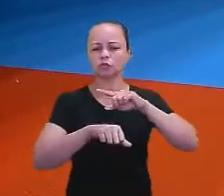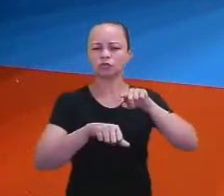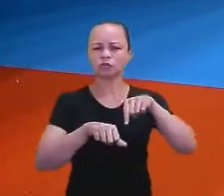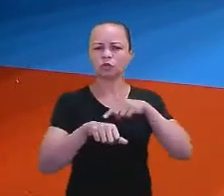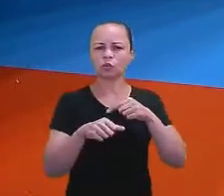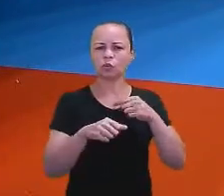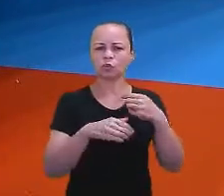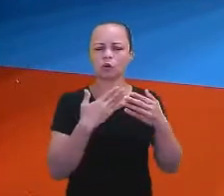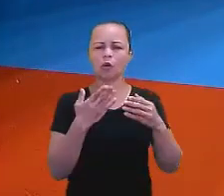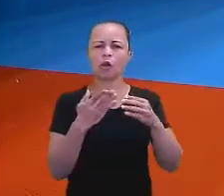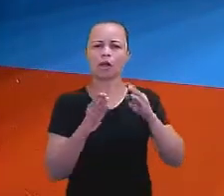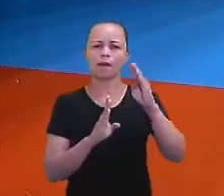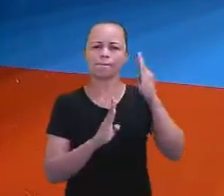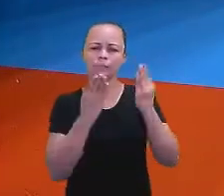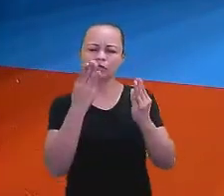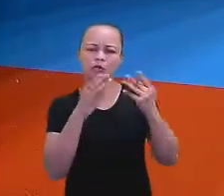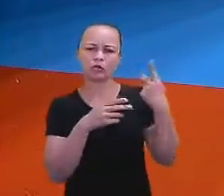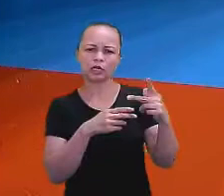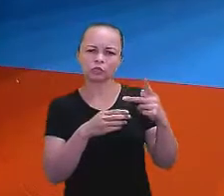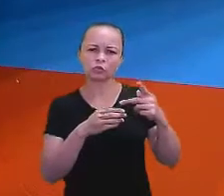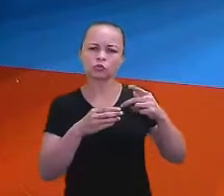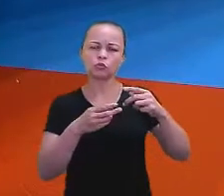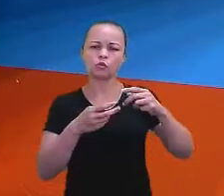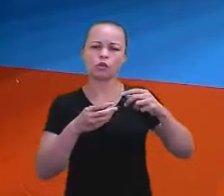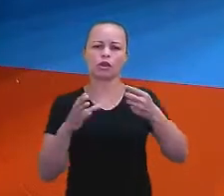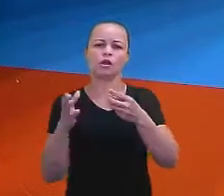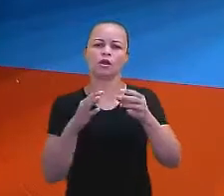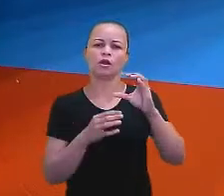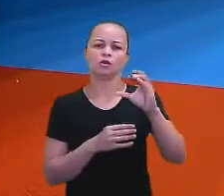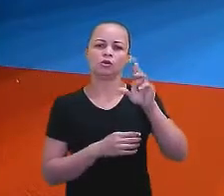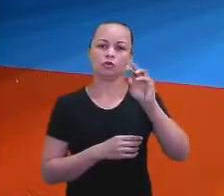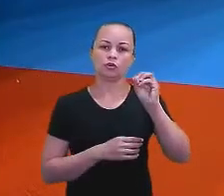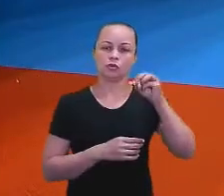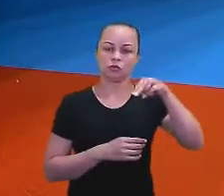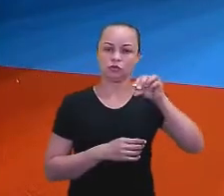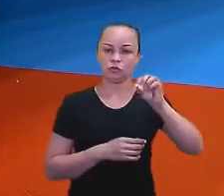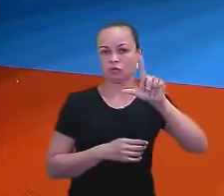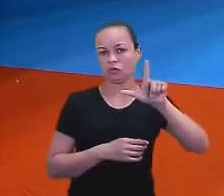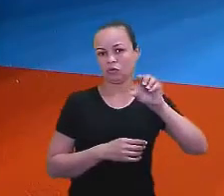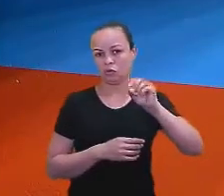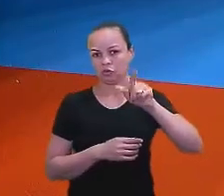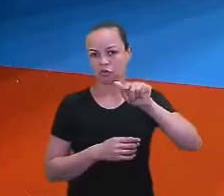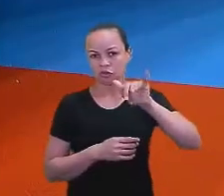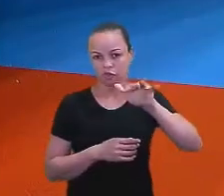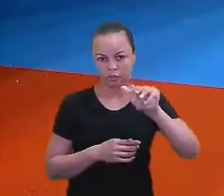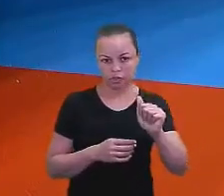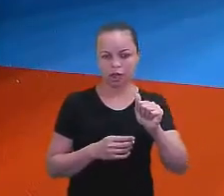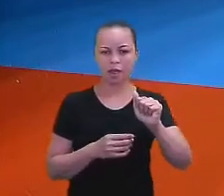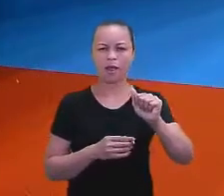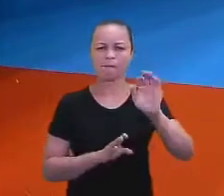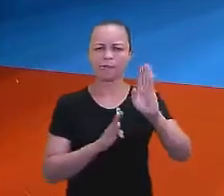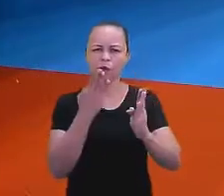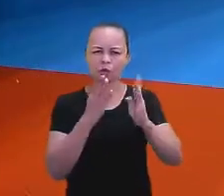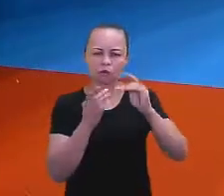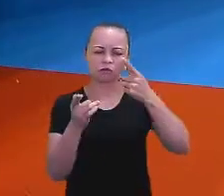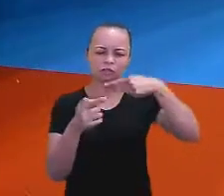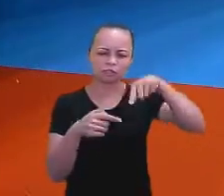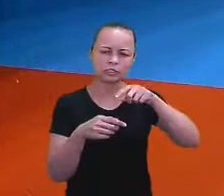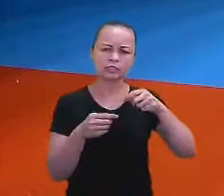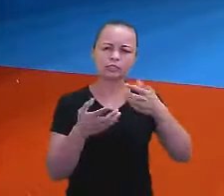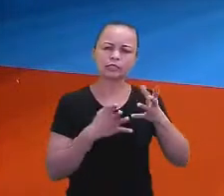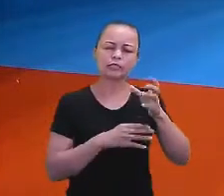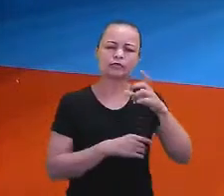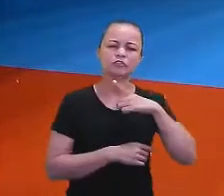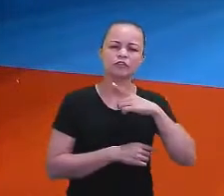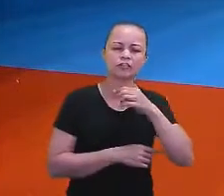biológico, sua cronologia biológica, que fez com que a Dolly começasse a se apresentar precocemente essa